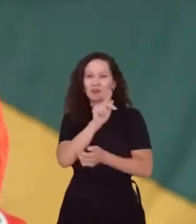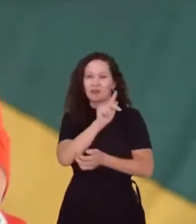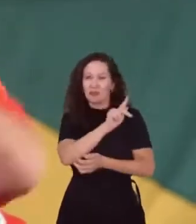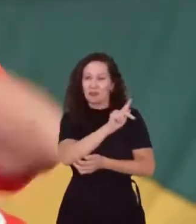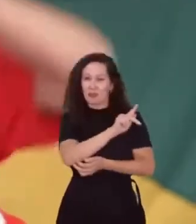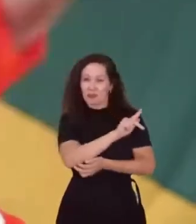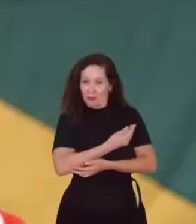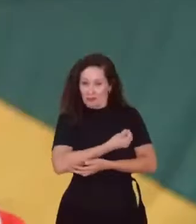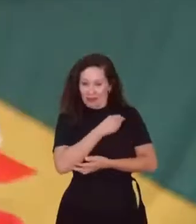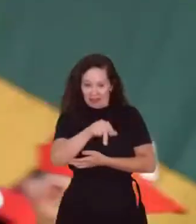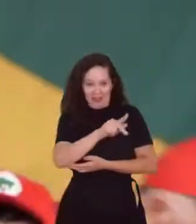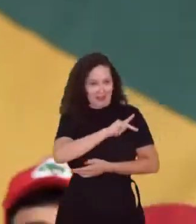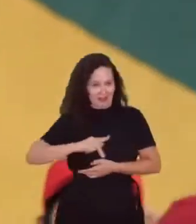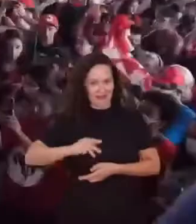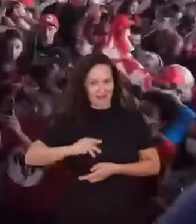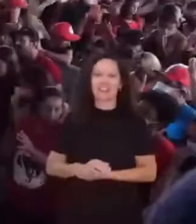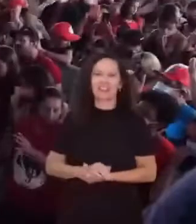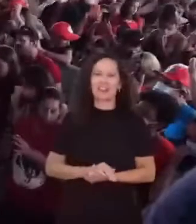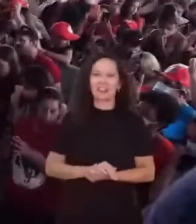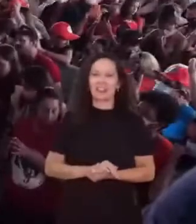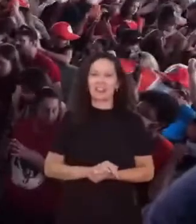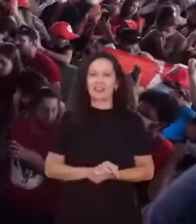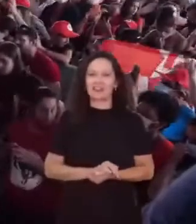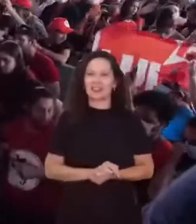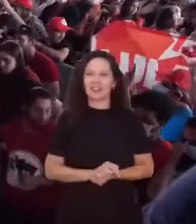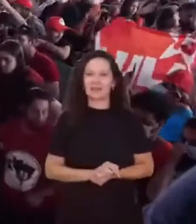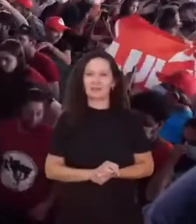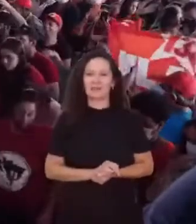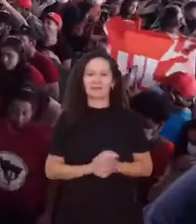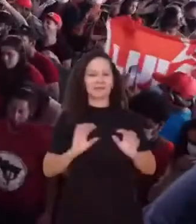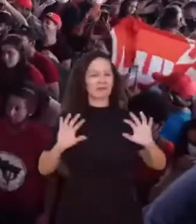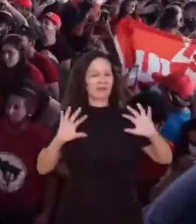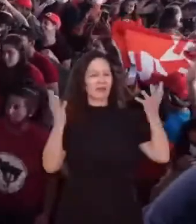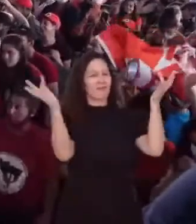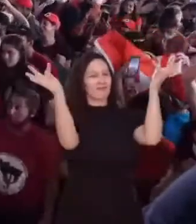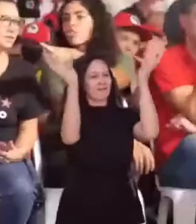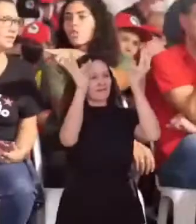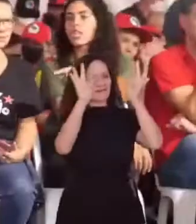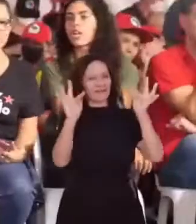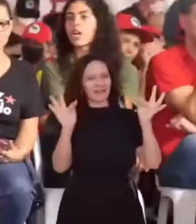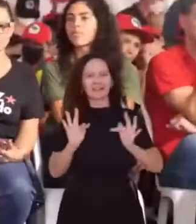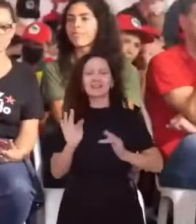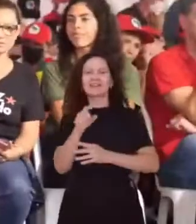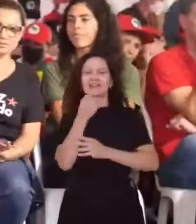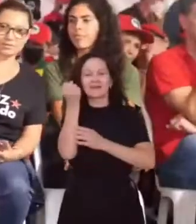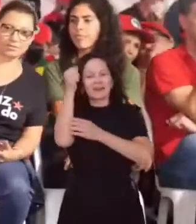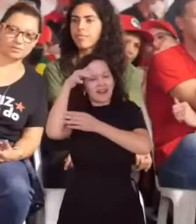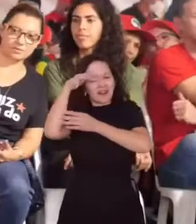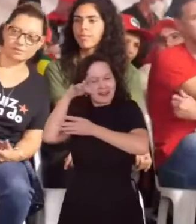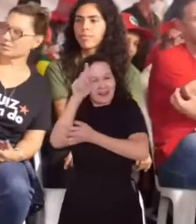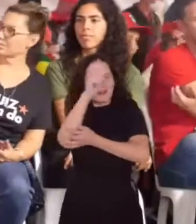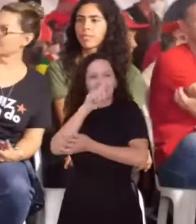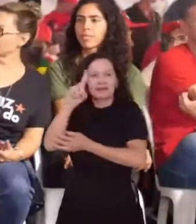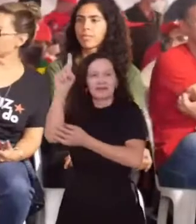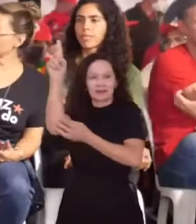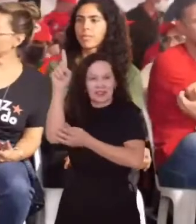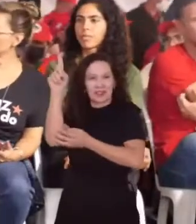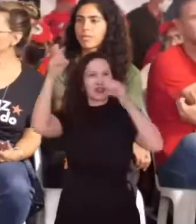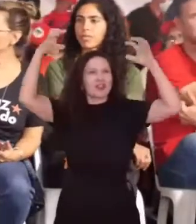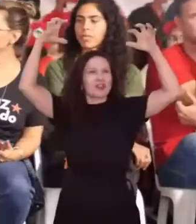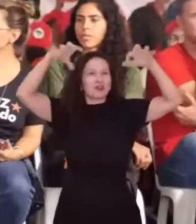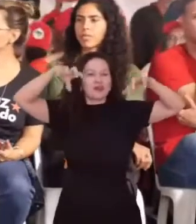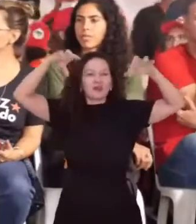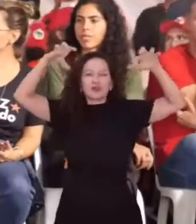palmas! Estamos muito felizes, contentes e abençoados por Deus por essa chuva maravilhosa que trouxe,